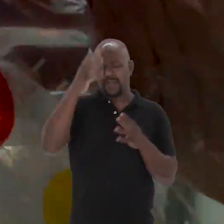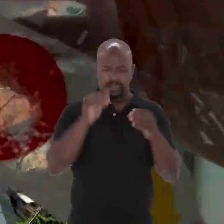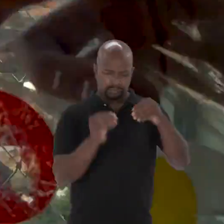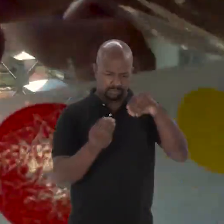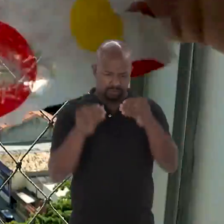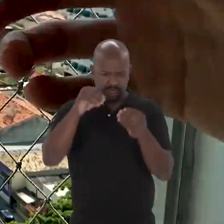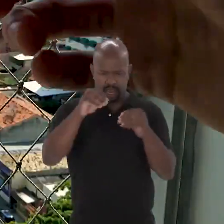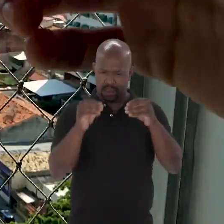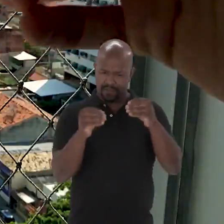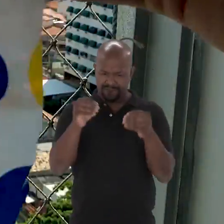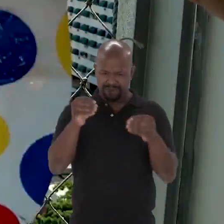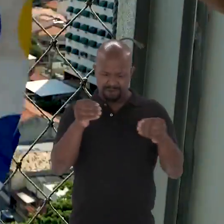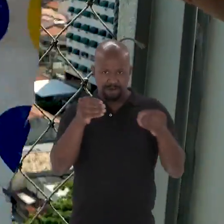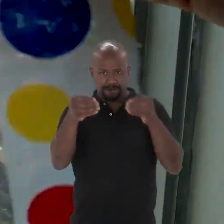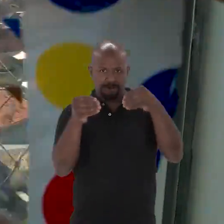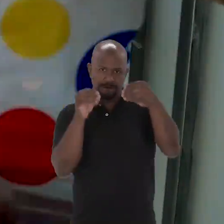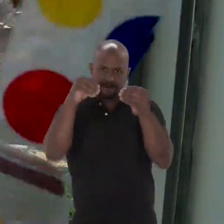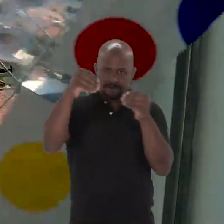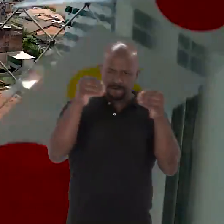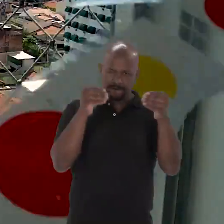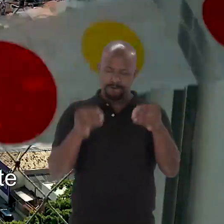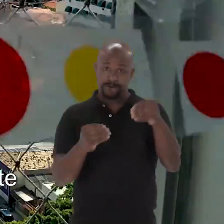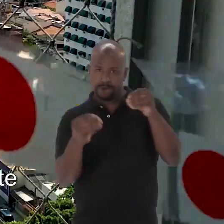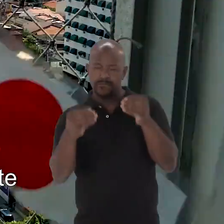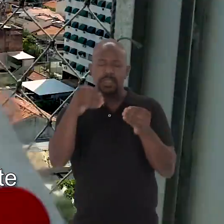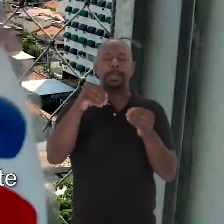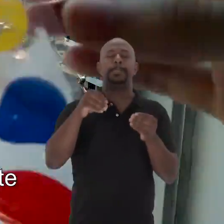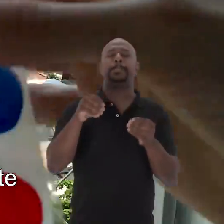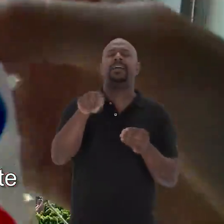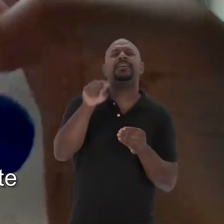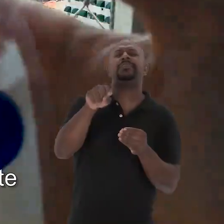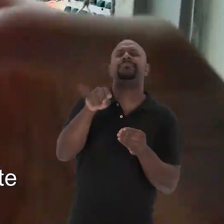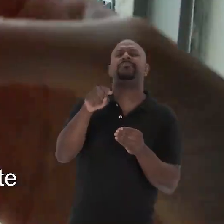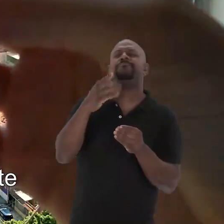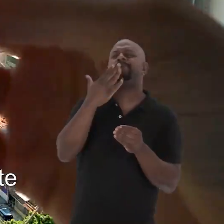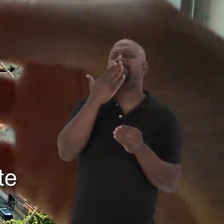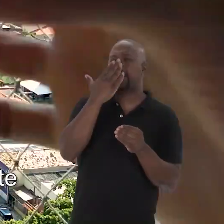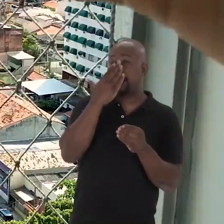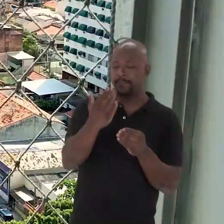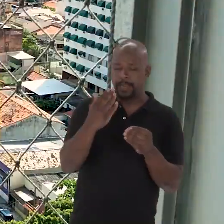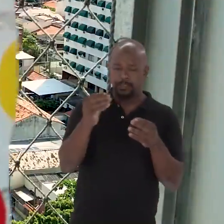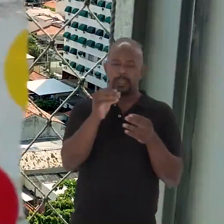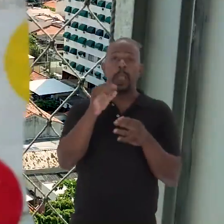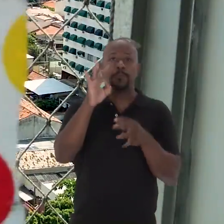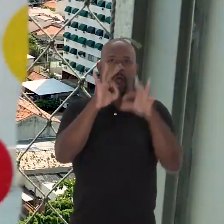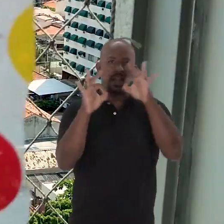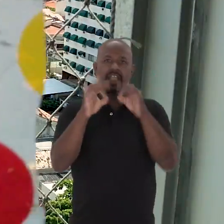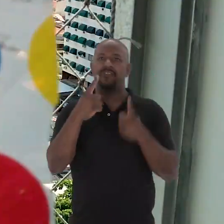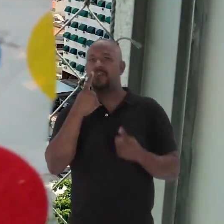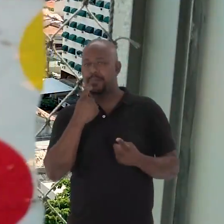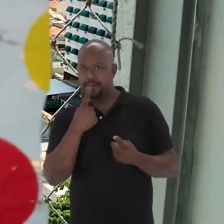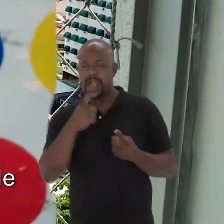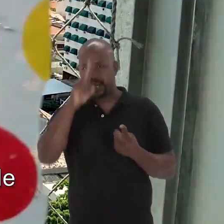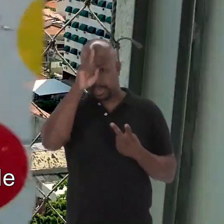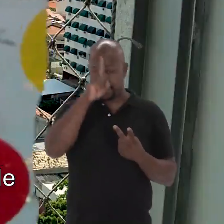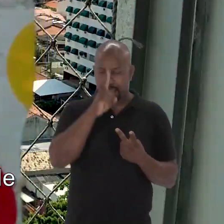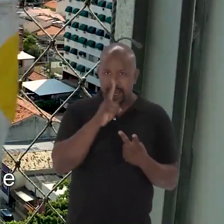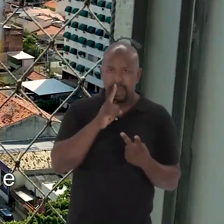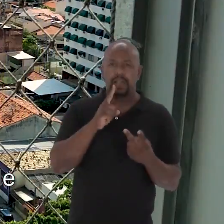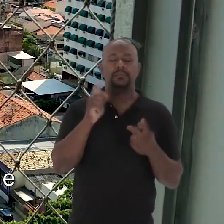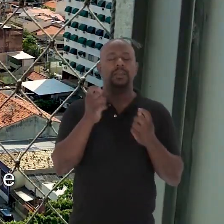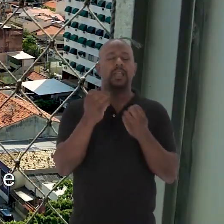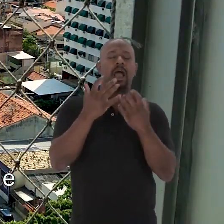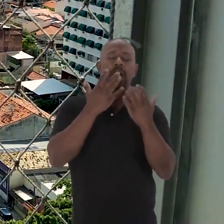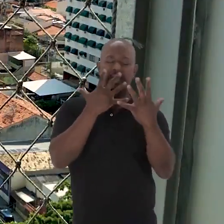meu movimento de proximidade com a lente, com a câmera. E eu vou passar na frente da lente essas bolinhas vermelhas e amarelas, para que possa dar